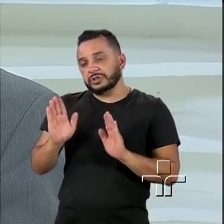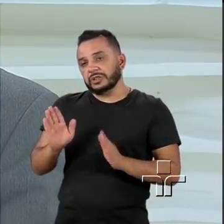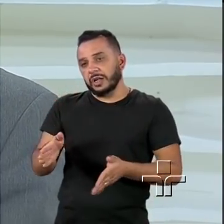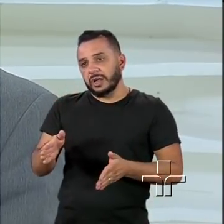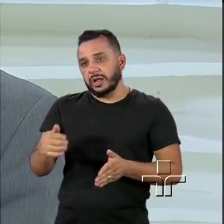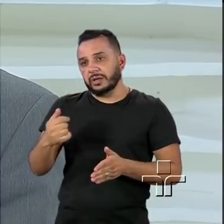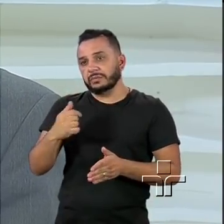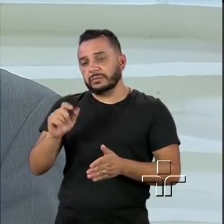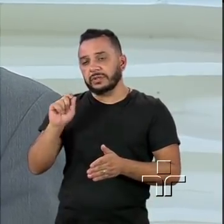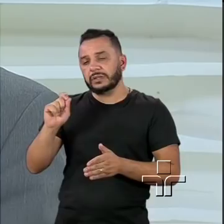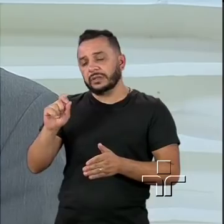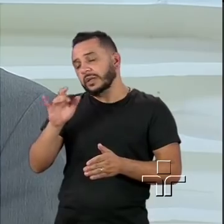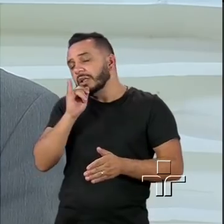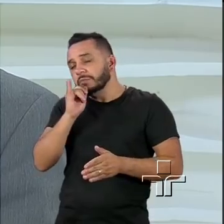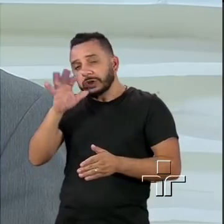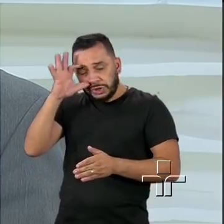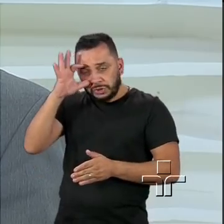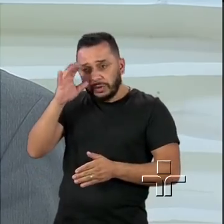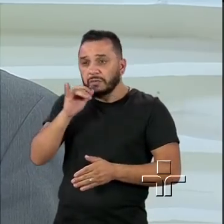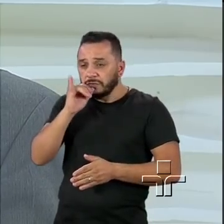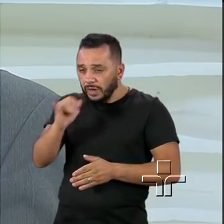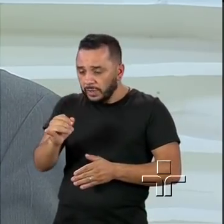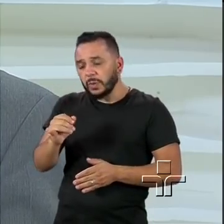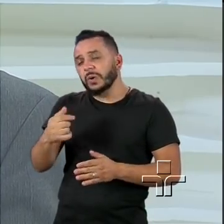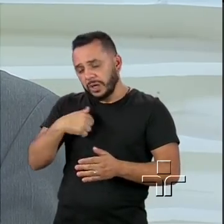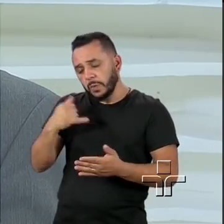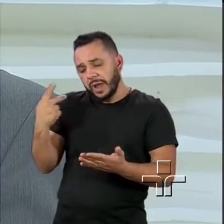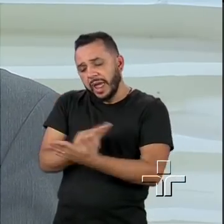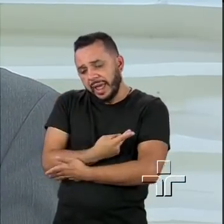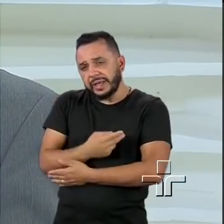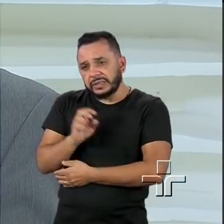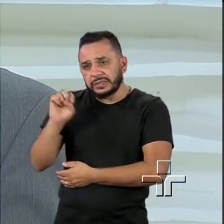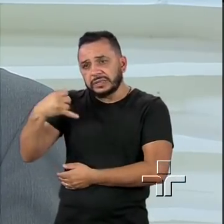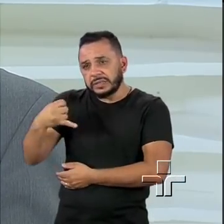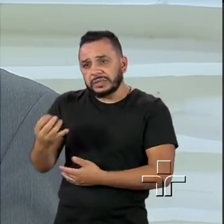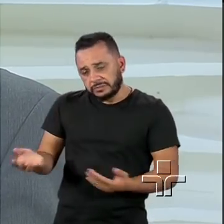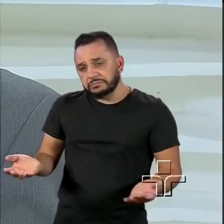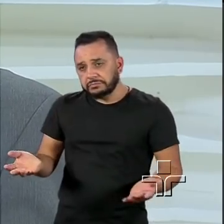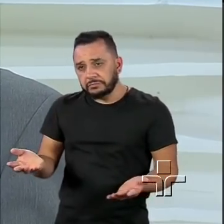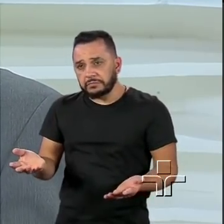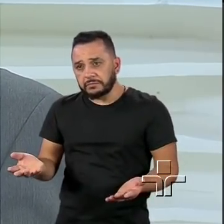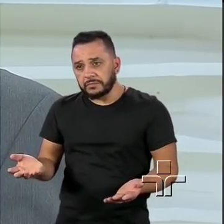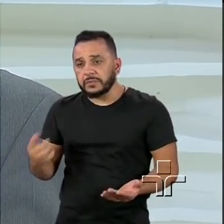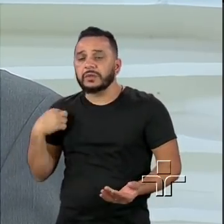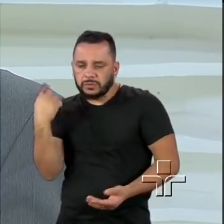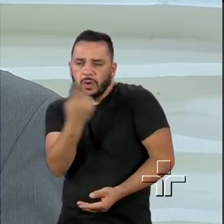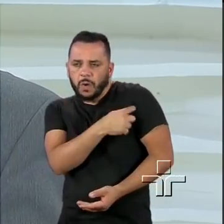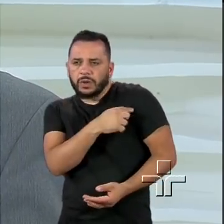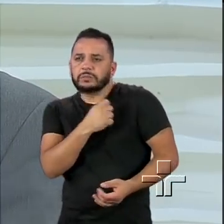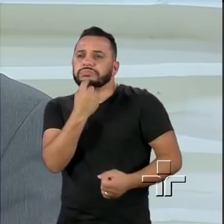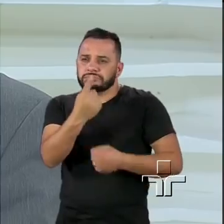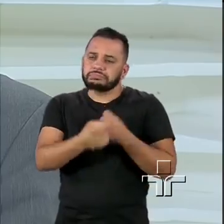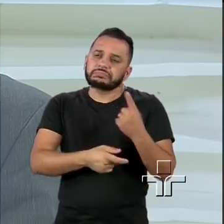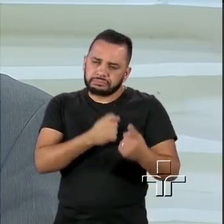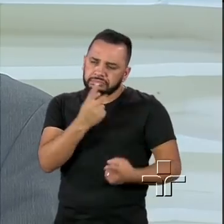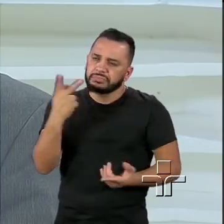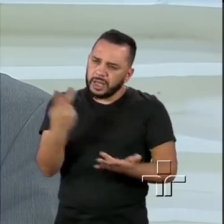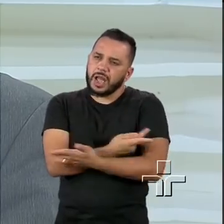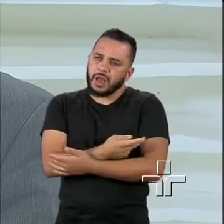a desoração. A presidenta Dilma disse isso. Ela admitiu: eu errei. Nós cometemos erro? Quem não cometeu